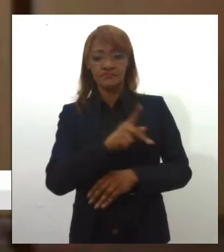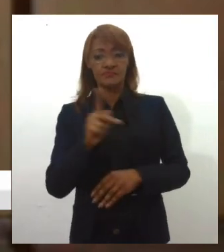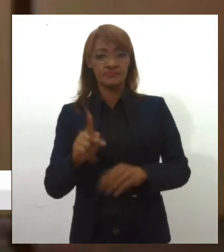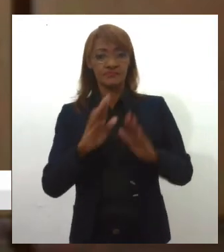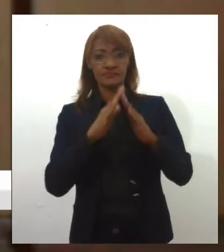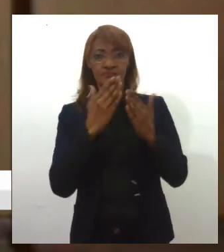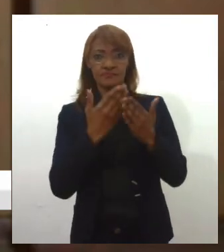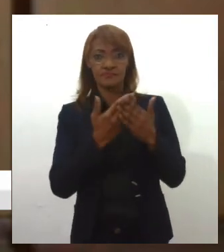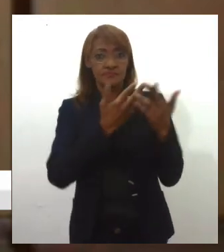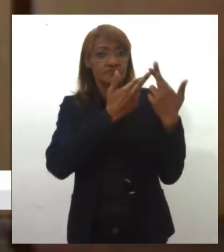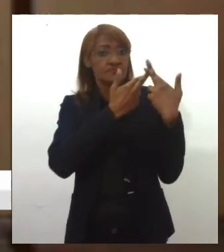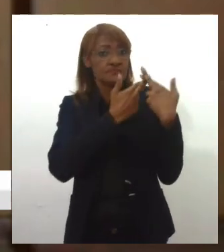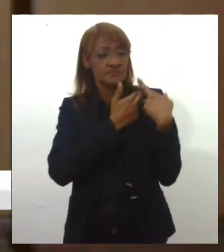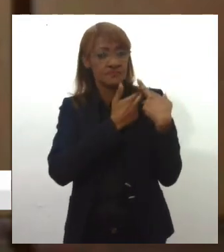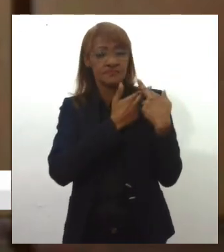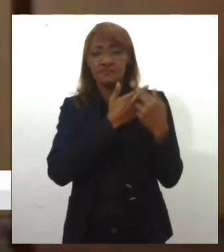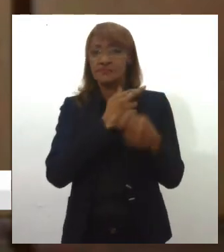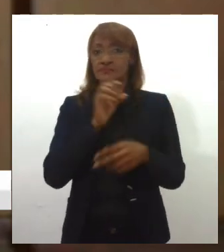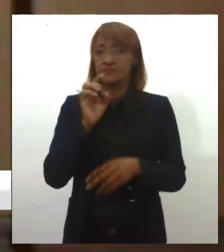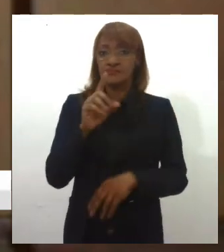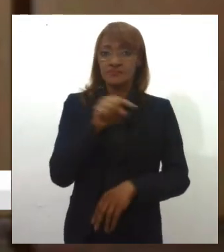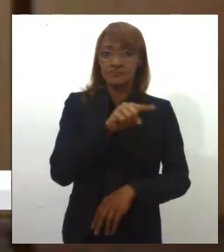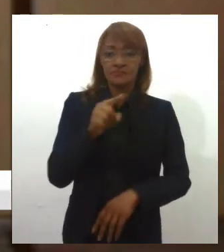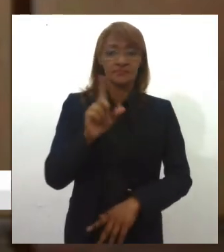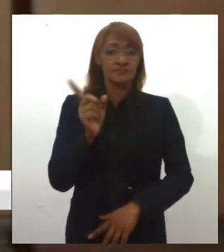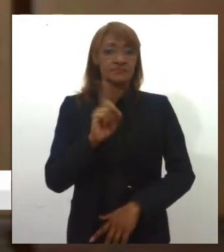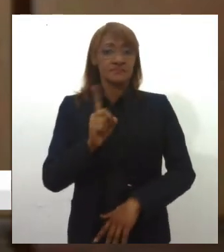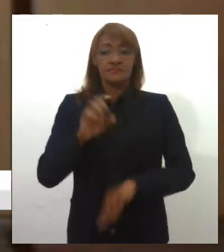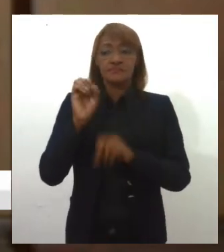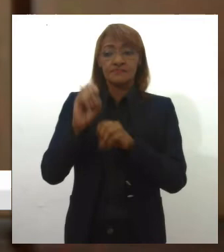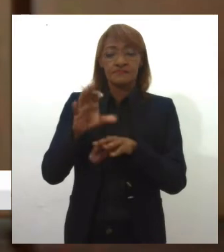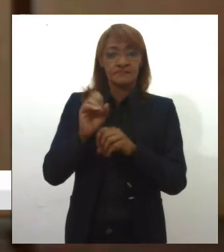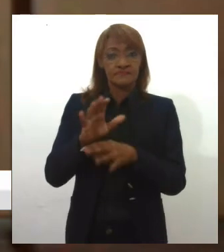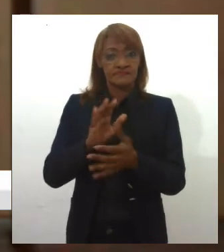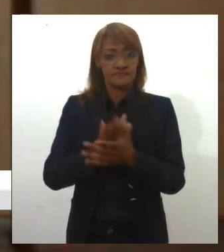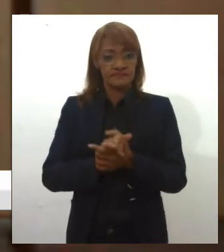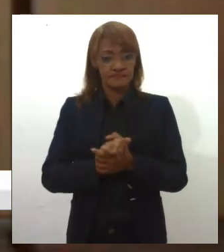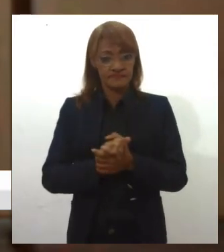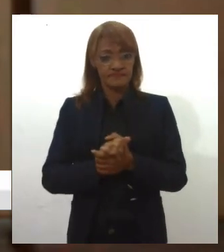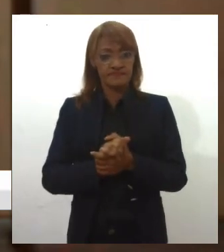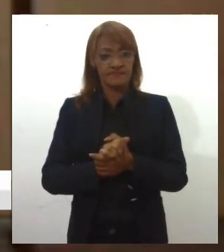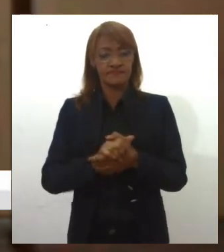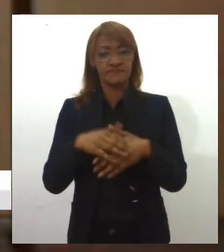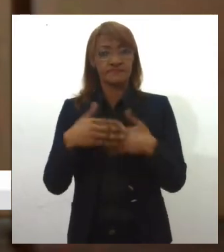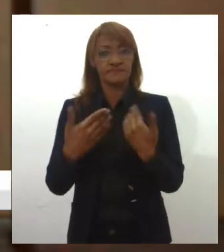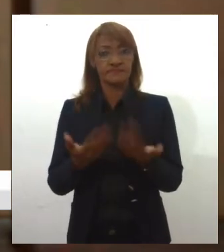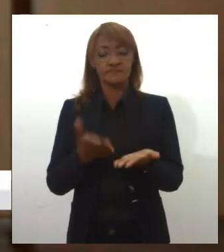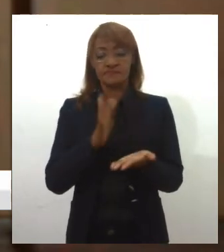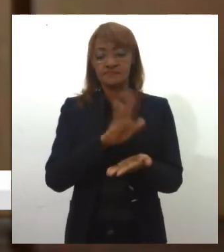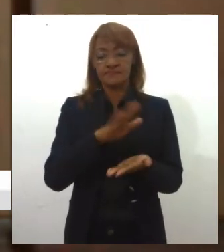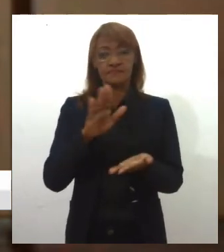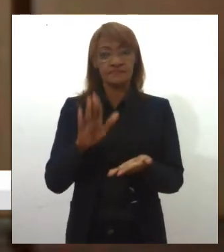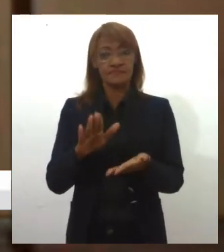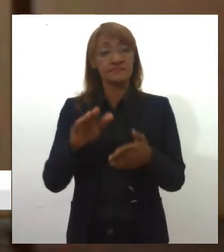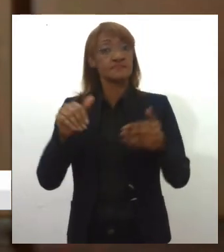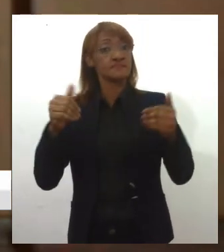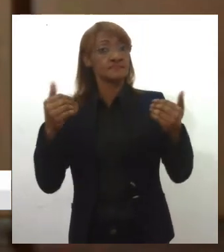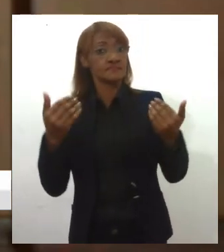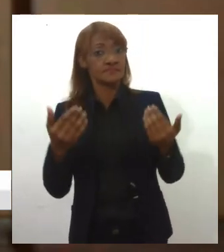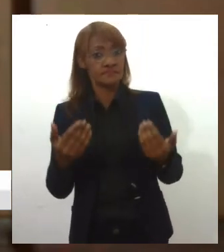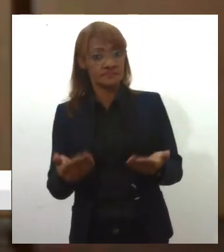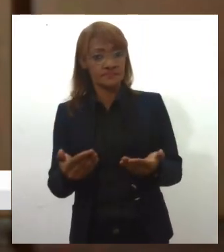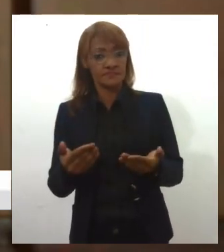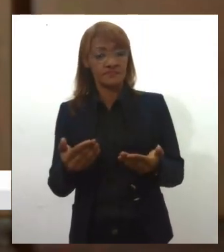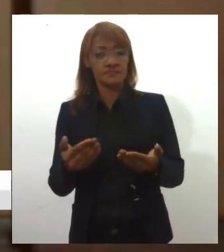única responsável pelo processo educacional e escolar de uma criança. Exato. Então, agregado